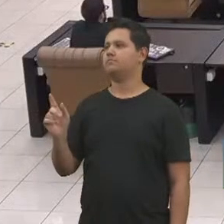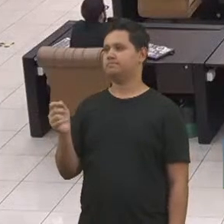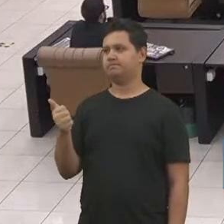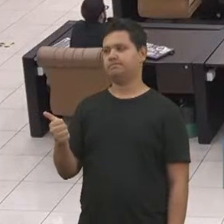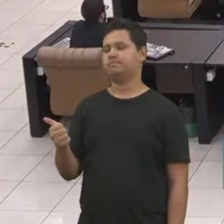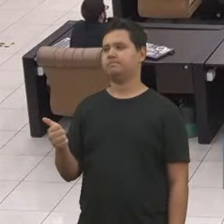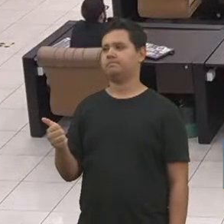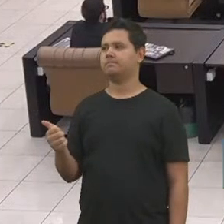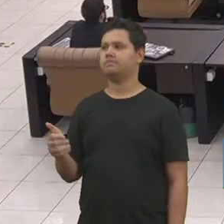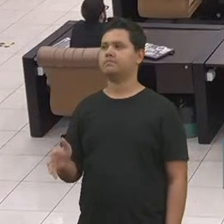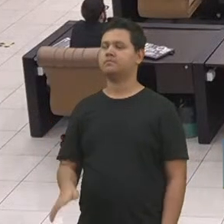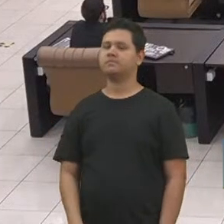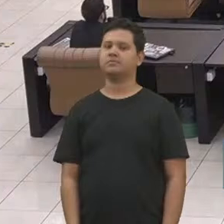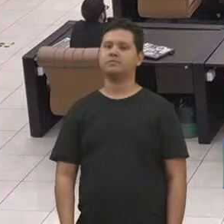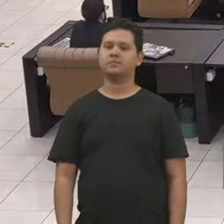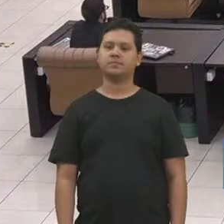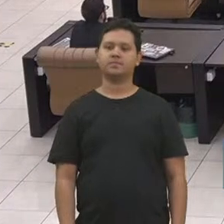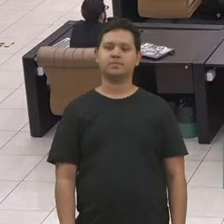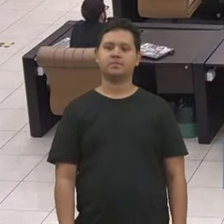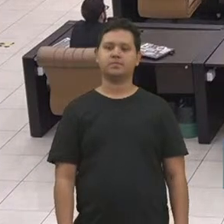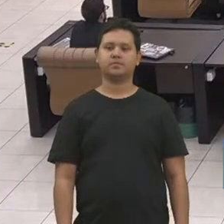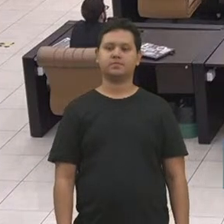Isso, 24,11%, perfeito.